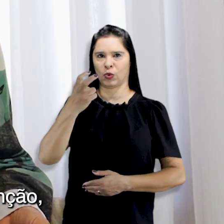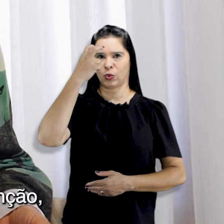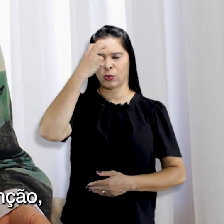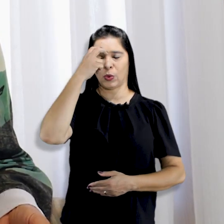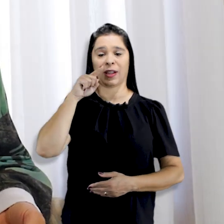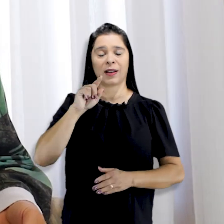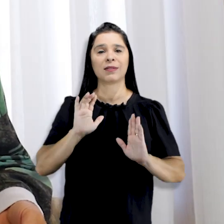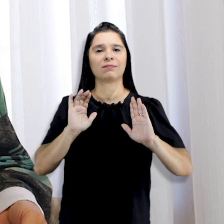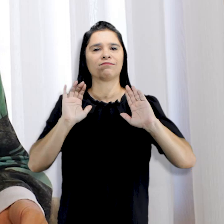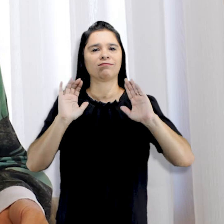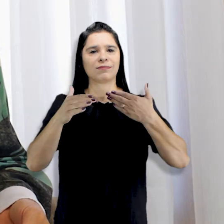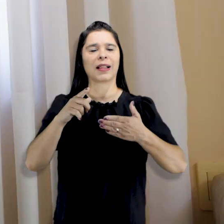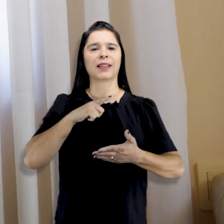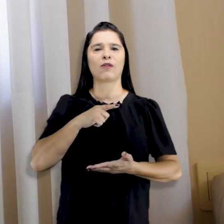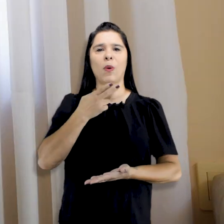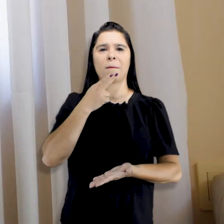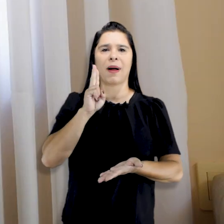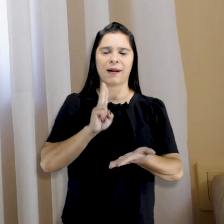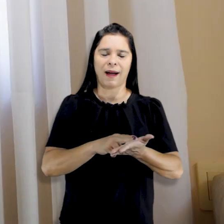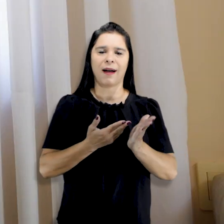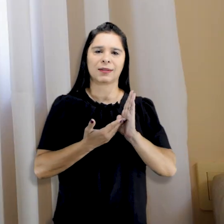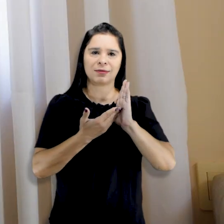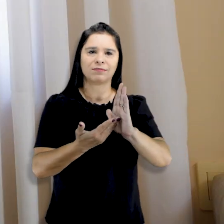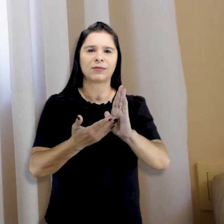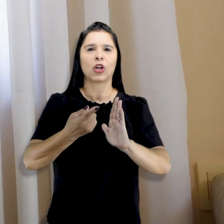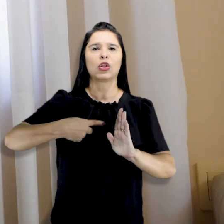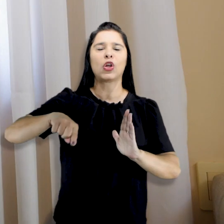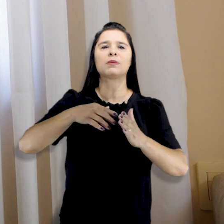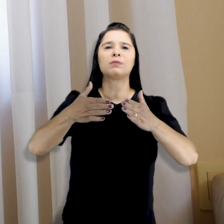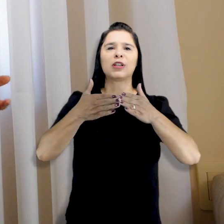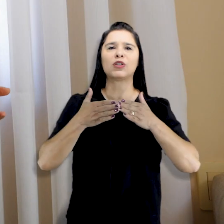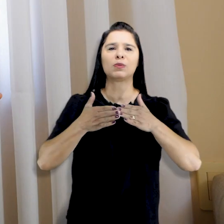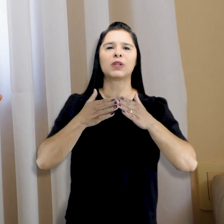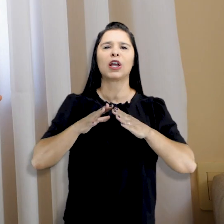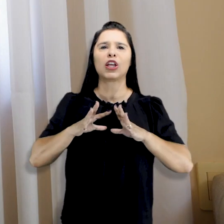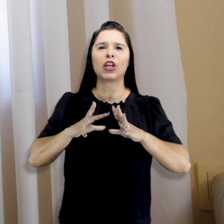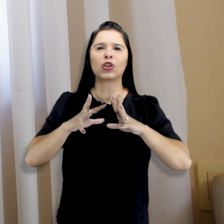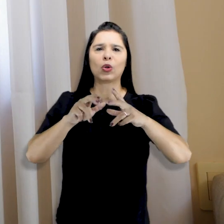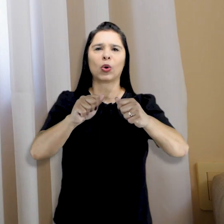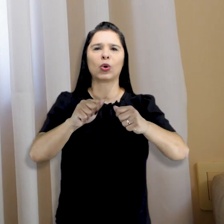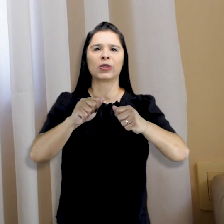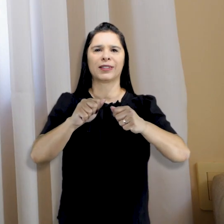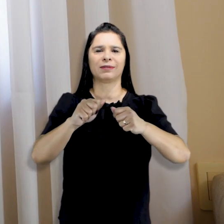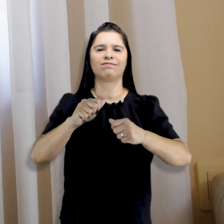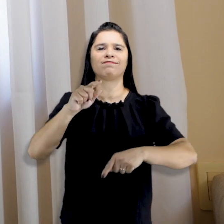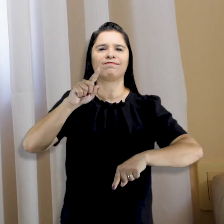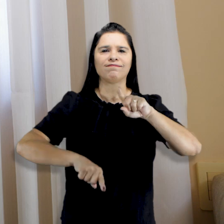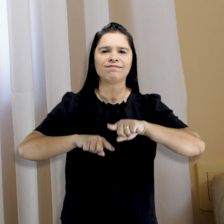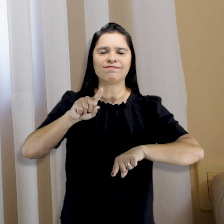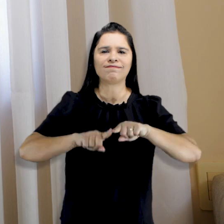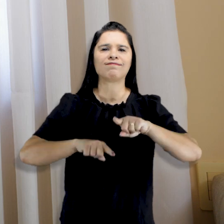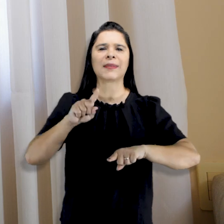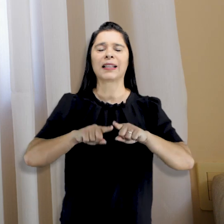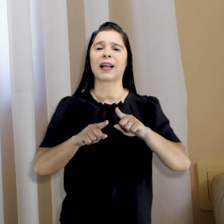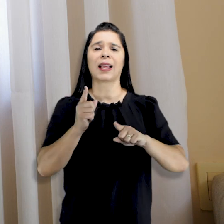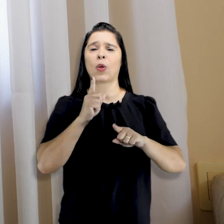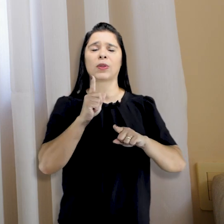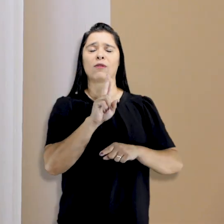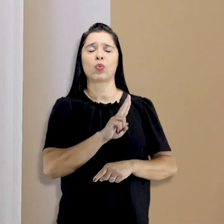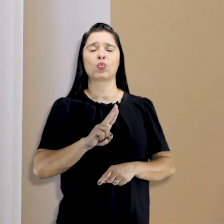de intenção onde nós pedíamos que todo o equipamento em desuso da rede